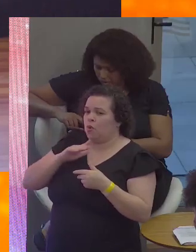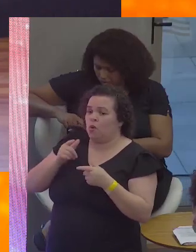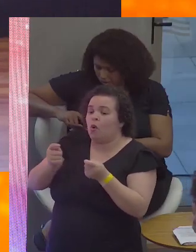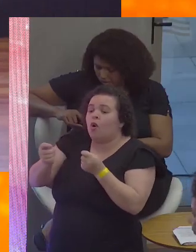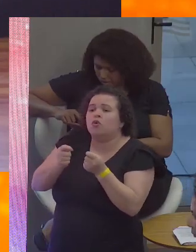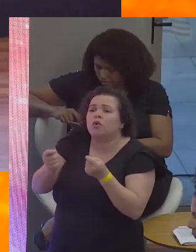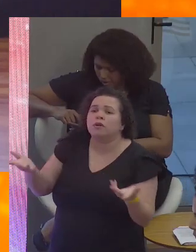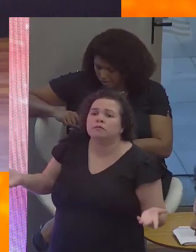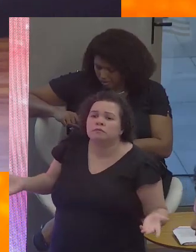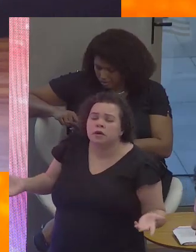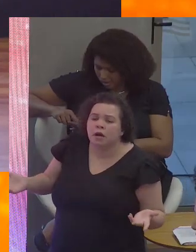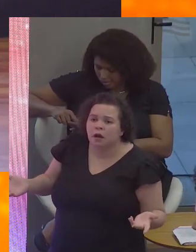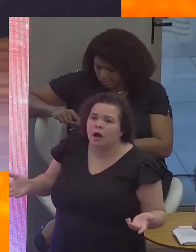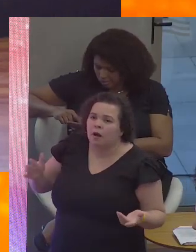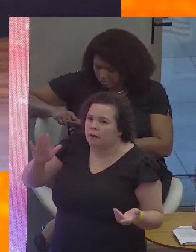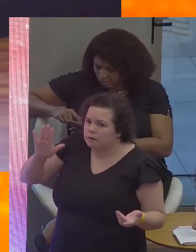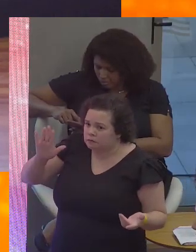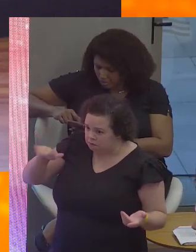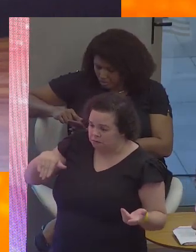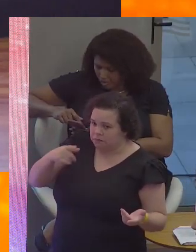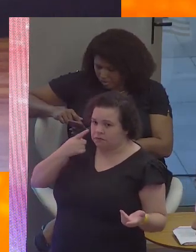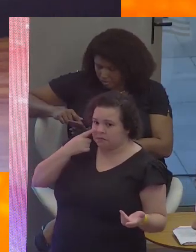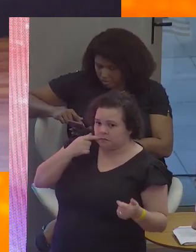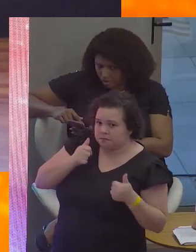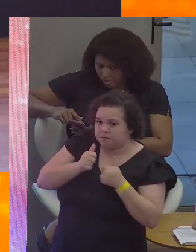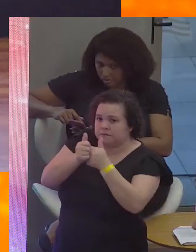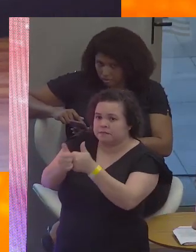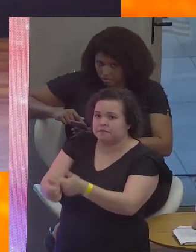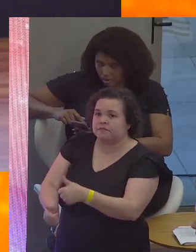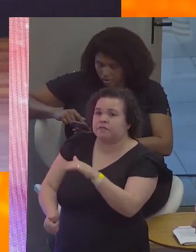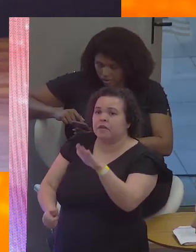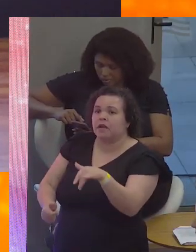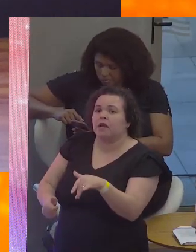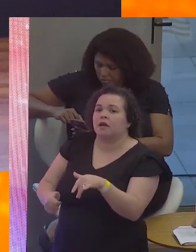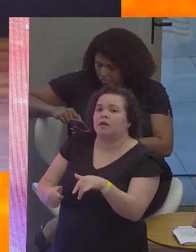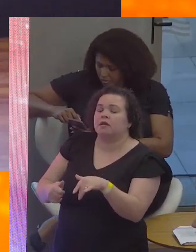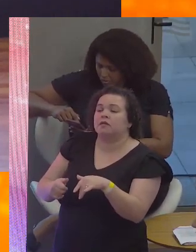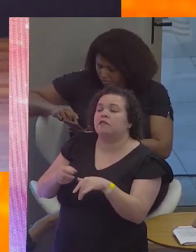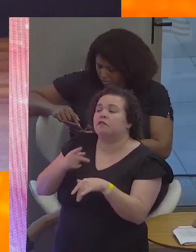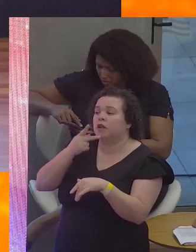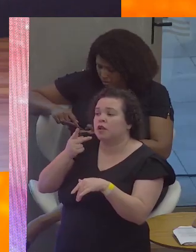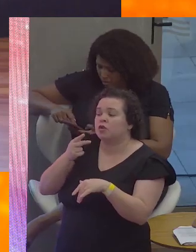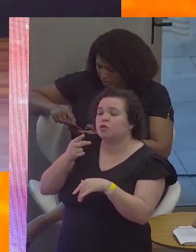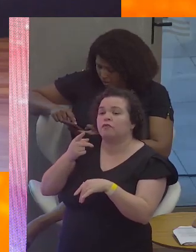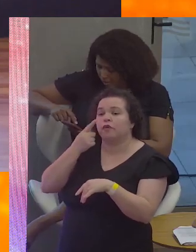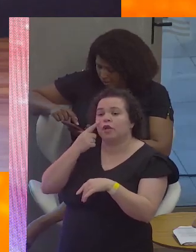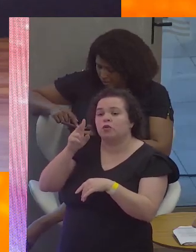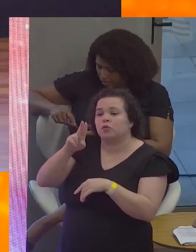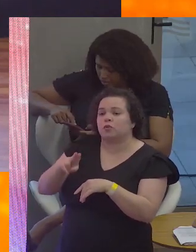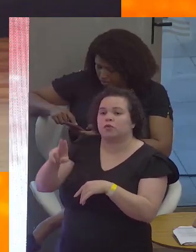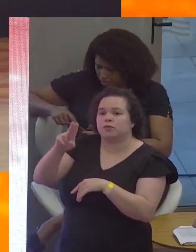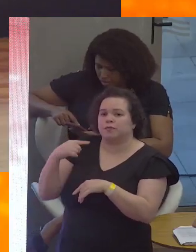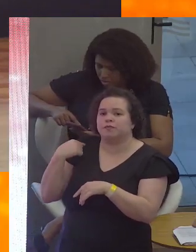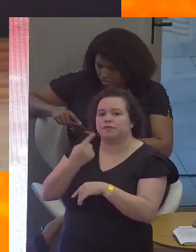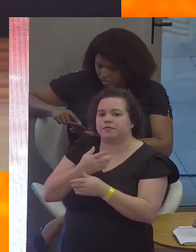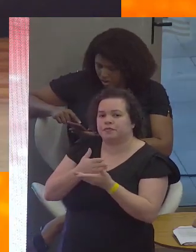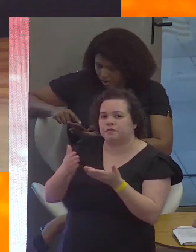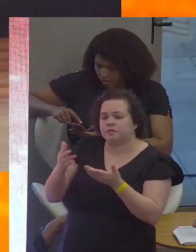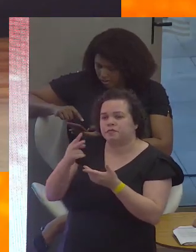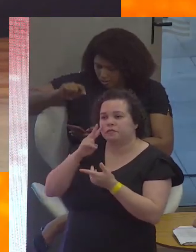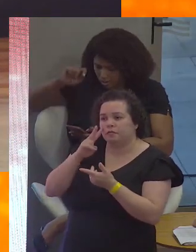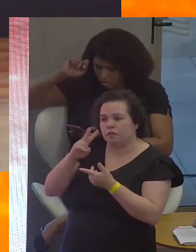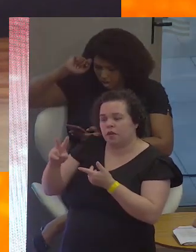tenho? Quem está acompanhando isso? Quem está indicando? Quem está acompanhando o uso? Então, assim, a gente começa a ter um olhar